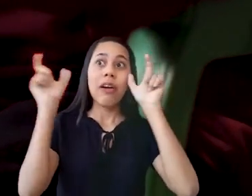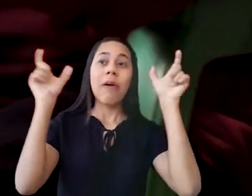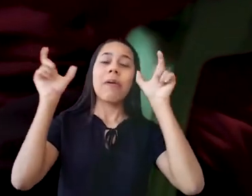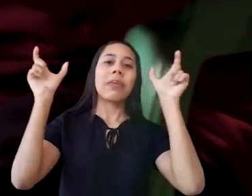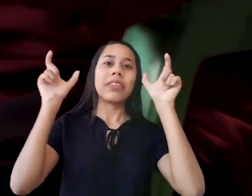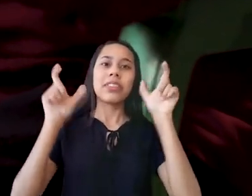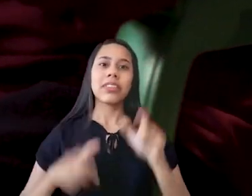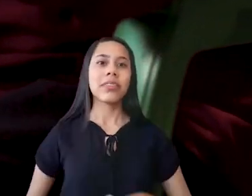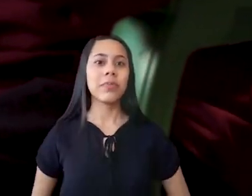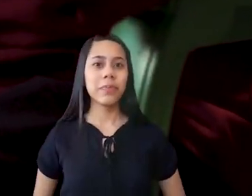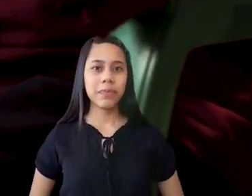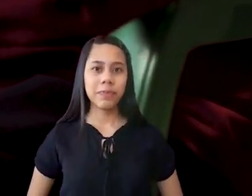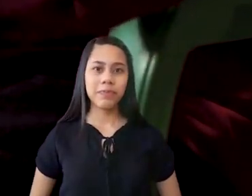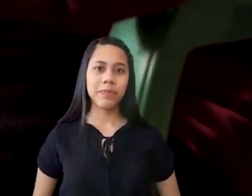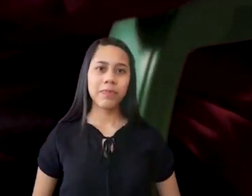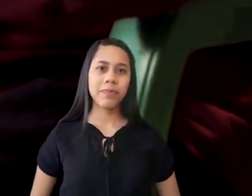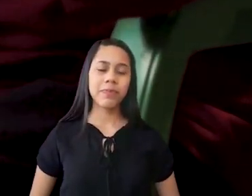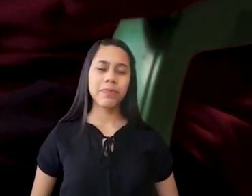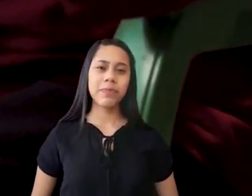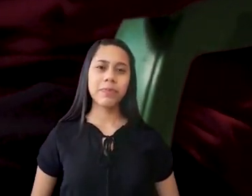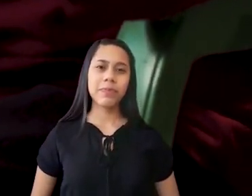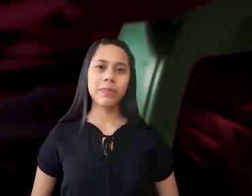sem dormir.